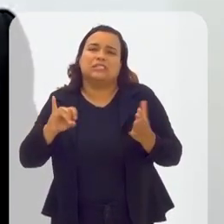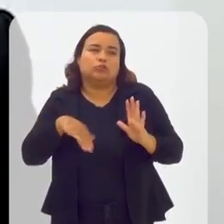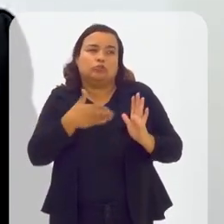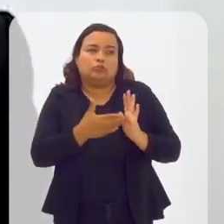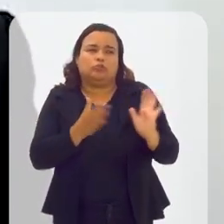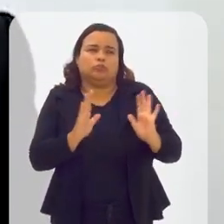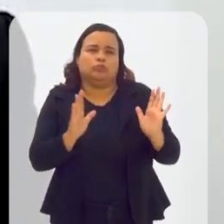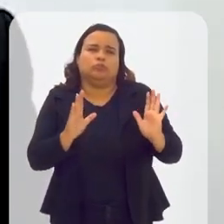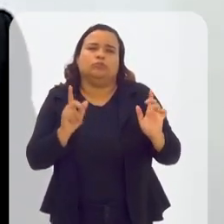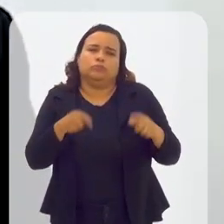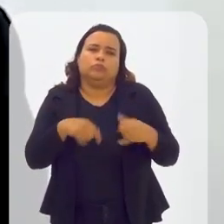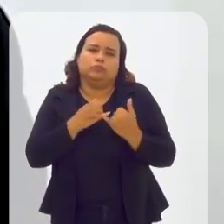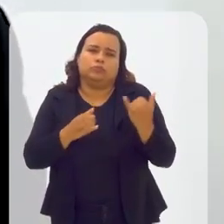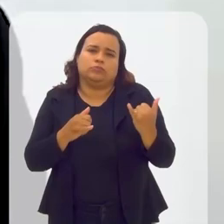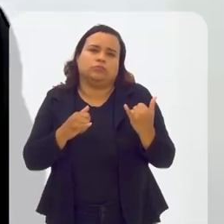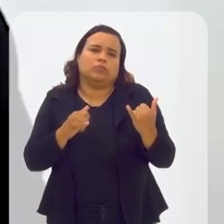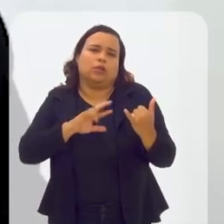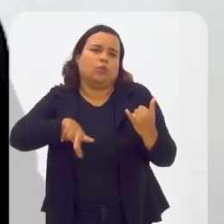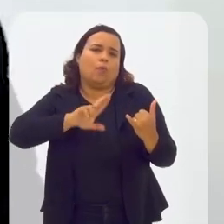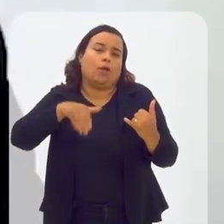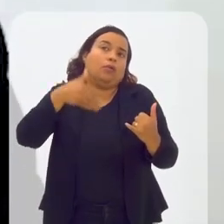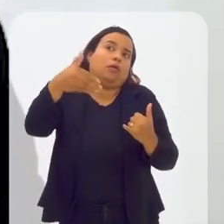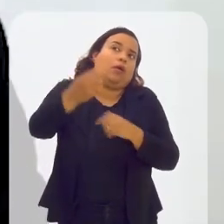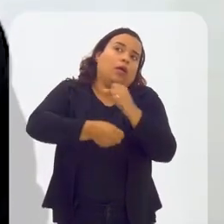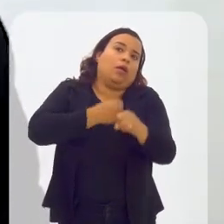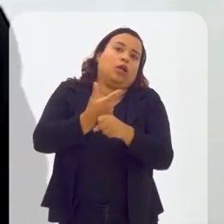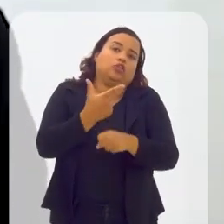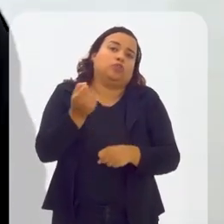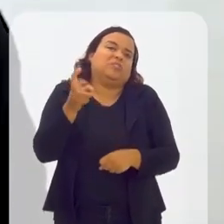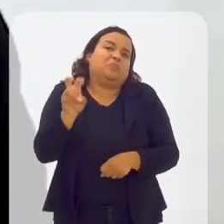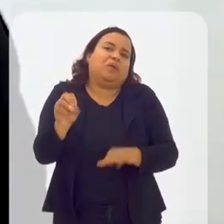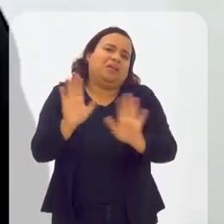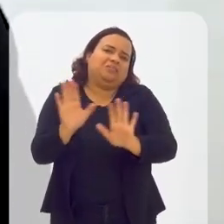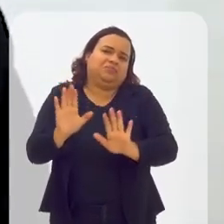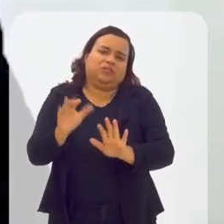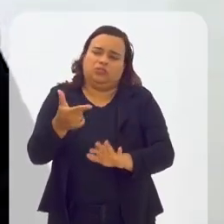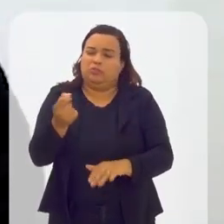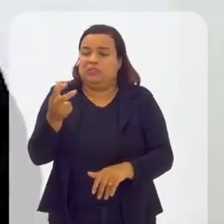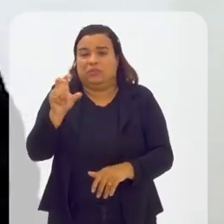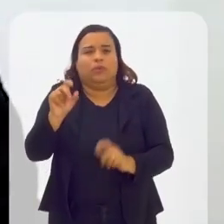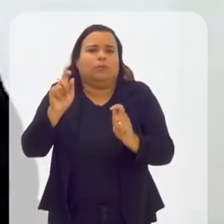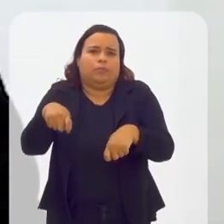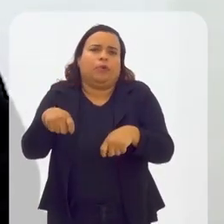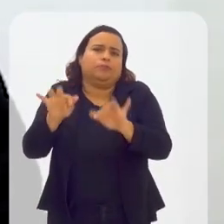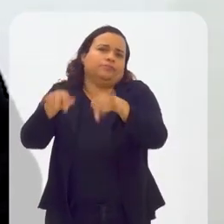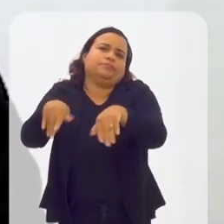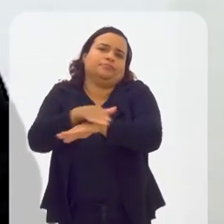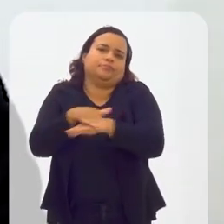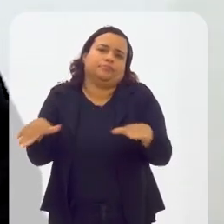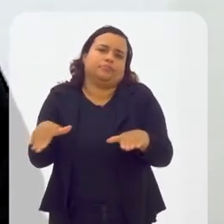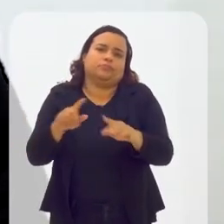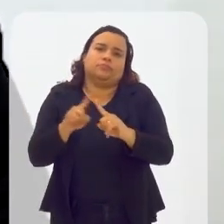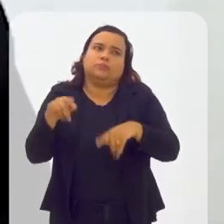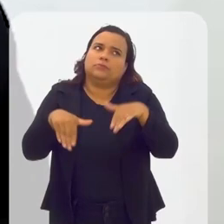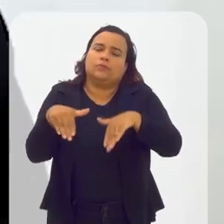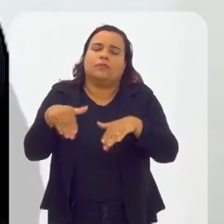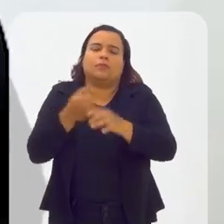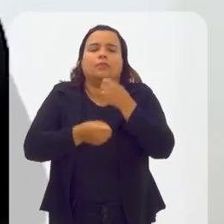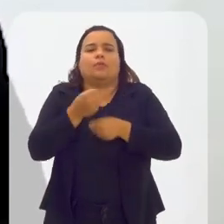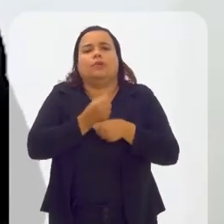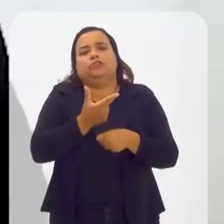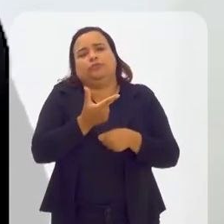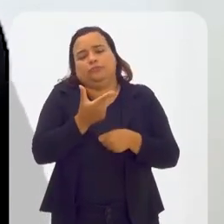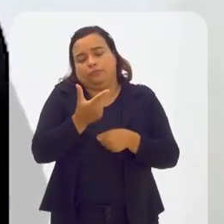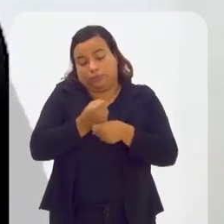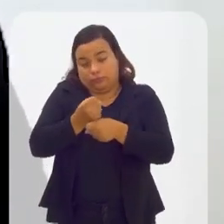2050. 2050, capaz do petróleo ter morrido como valor, mas talvez para 2040. Eu acho que